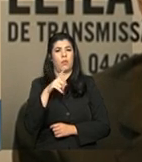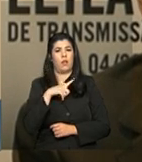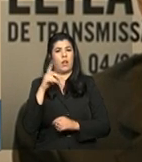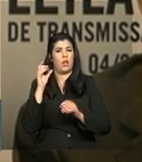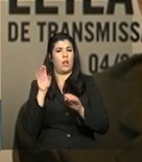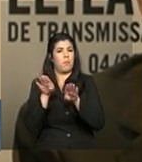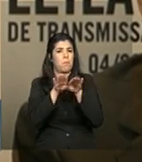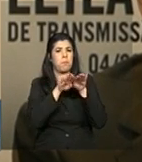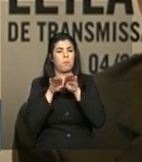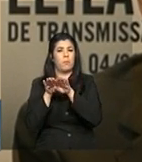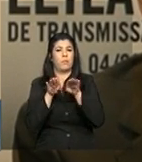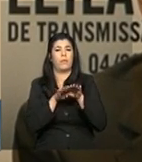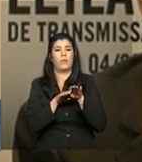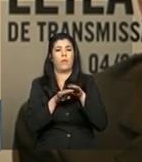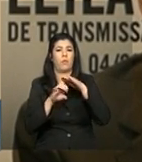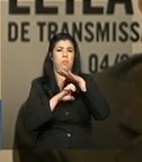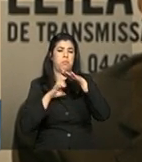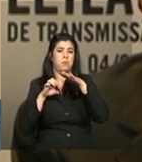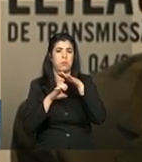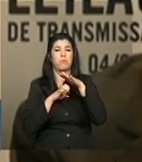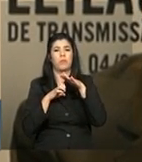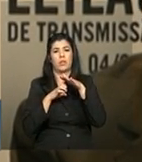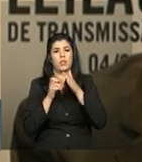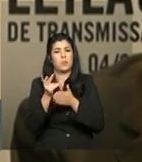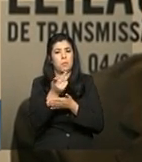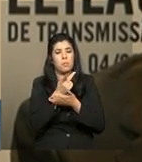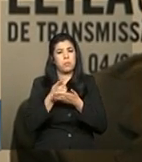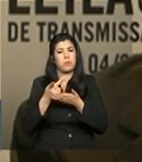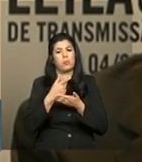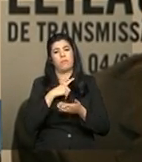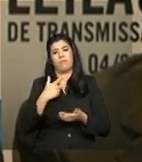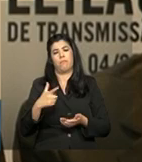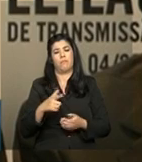compatível com o que os empresários buscam ou não.